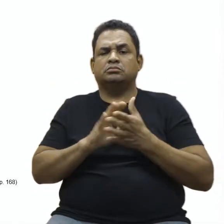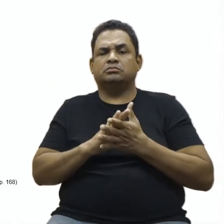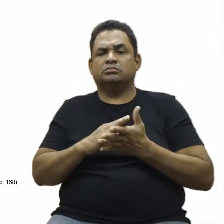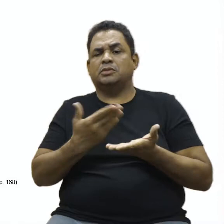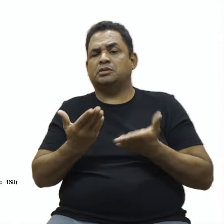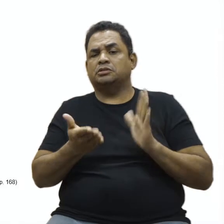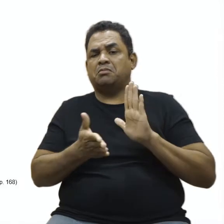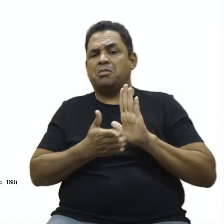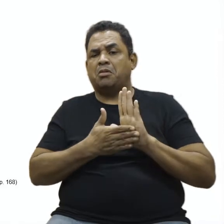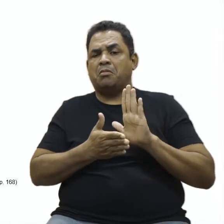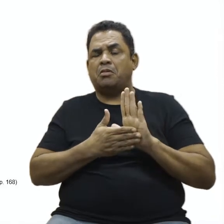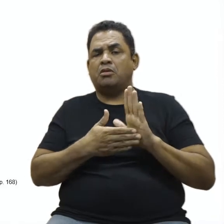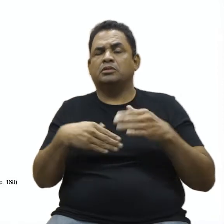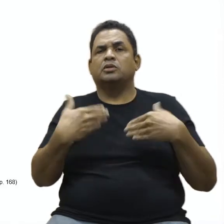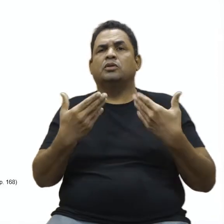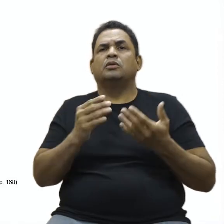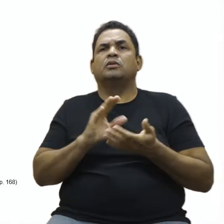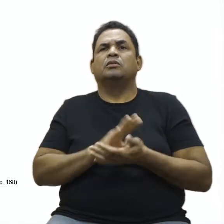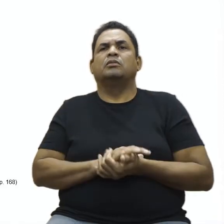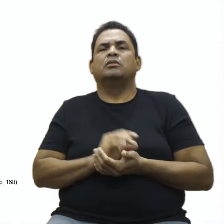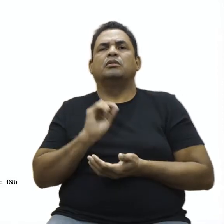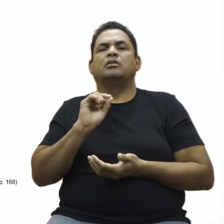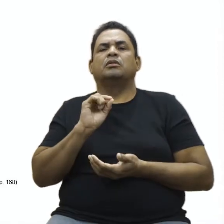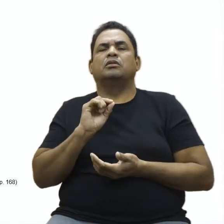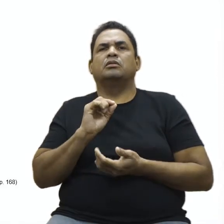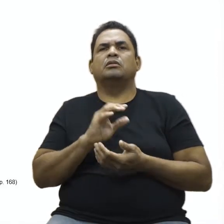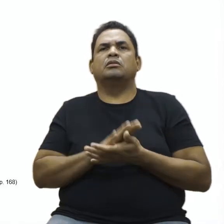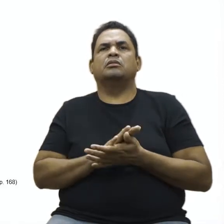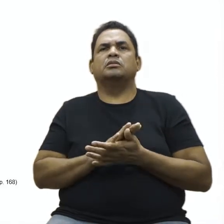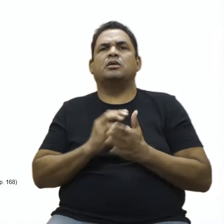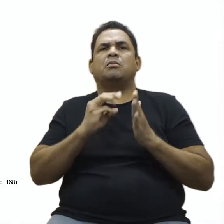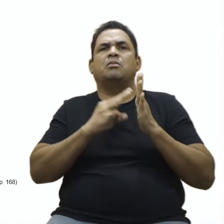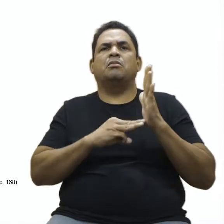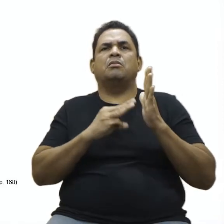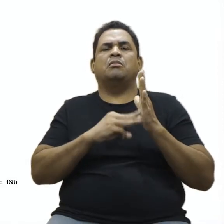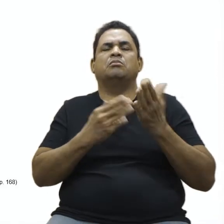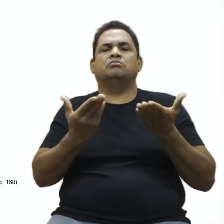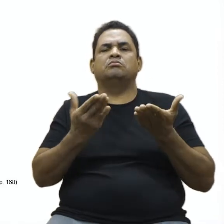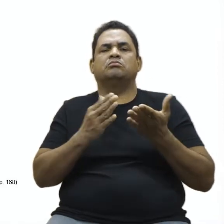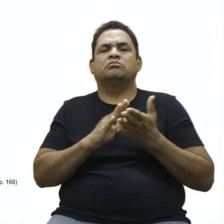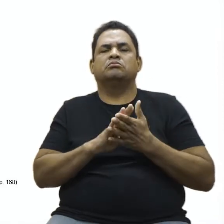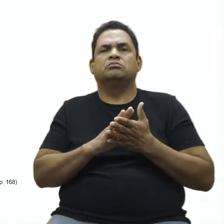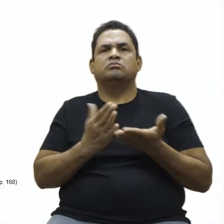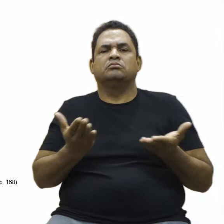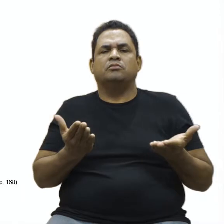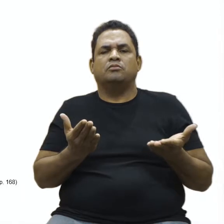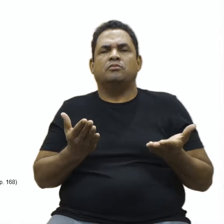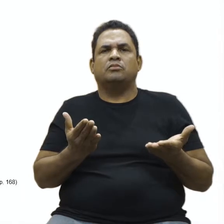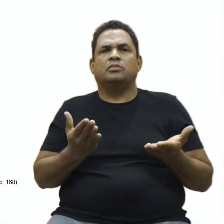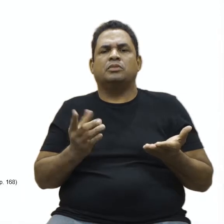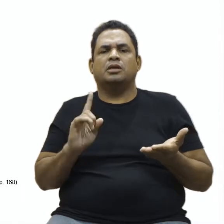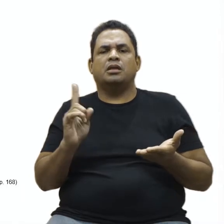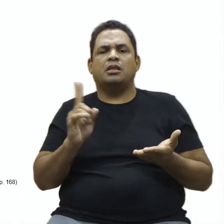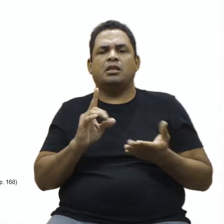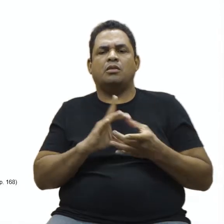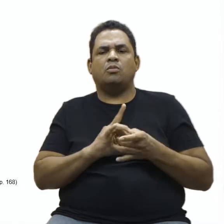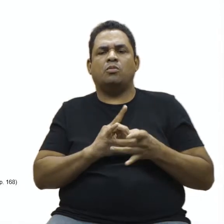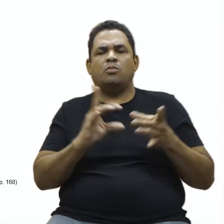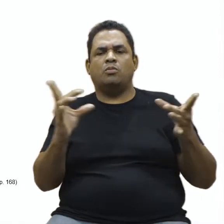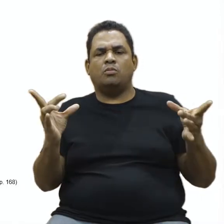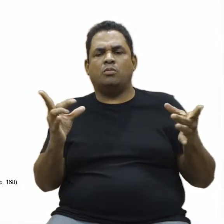Por quê? O que muda, gente? Muda esse modelo, porque passa a ser, então, não mais uma democracia